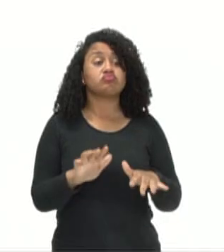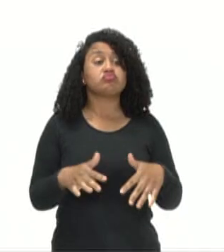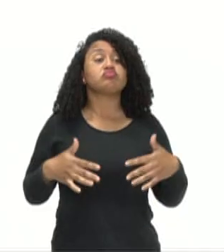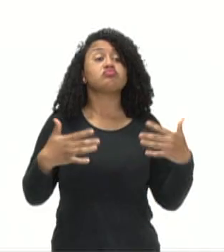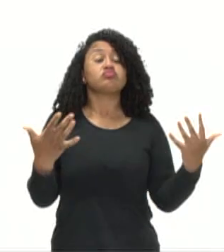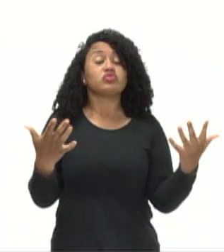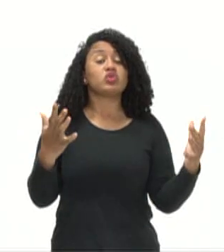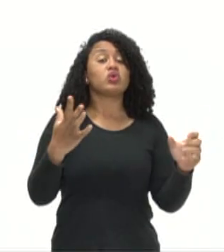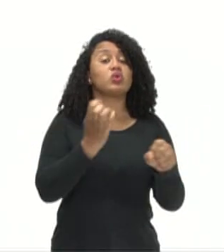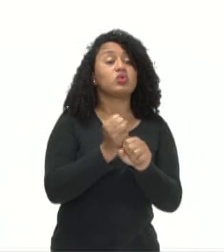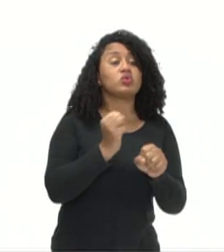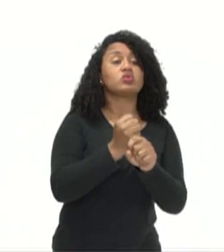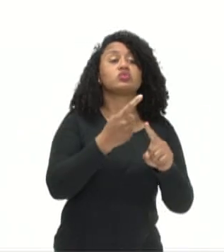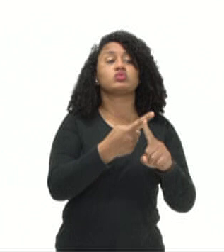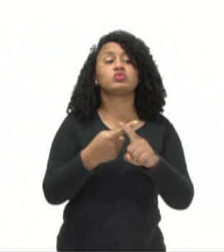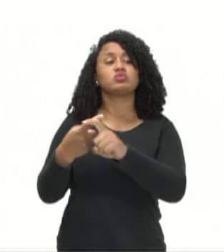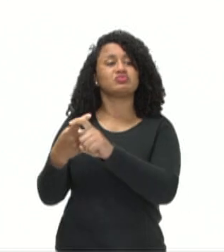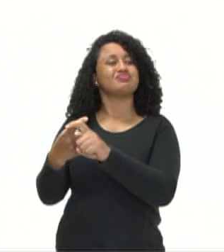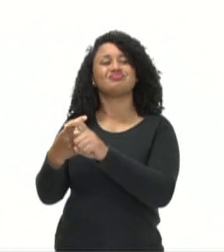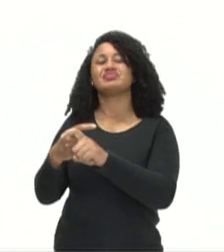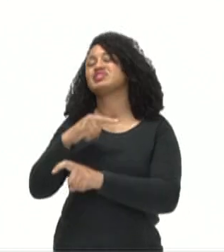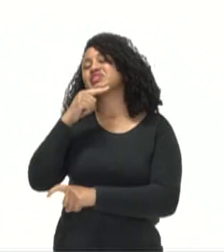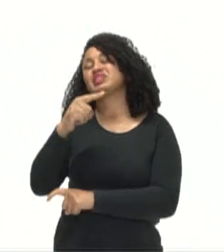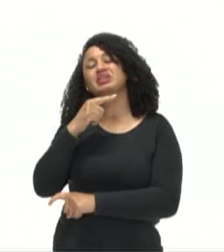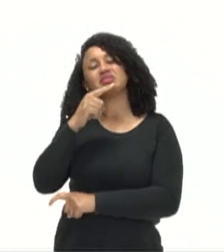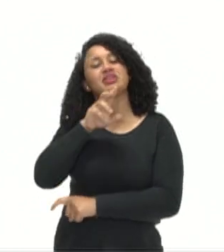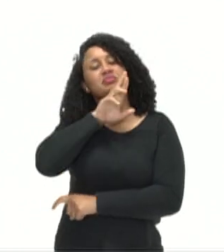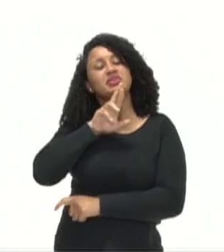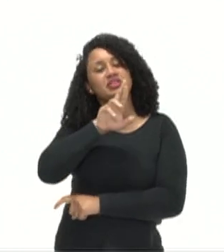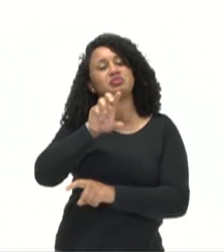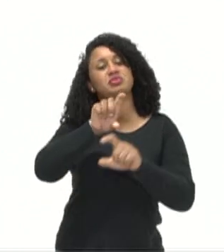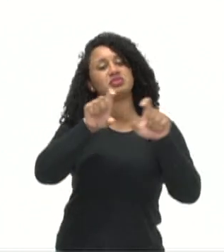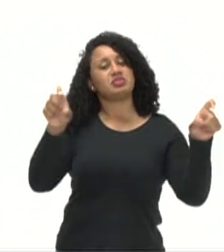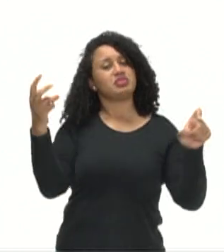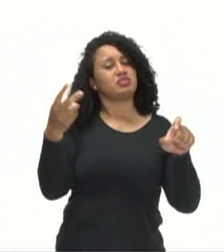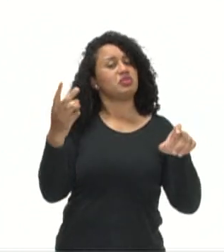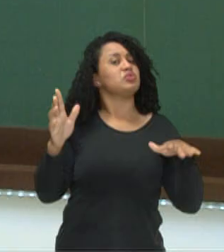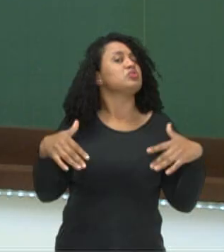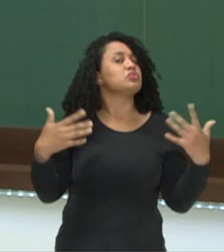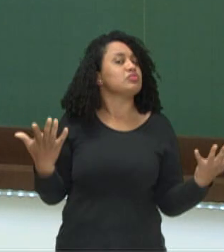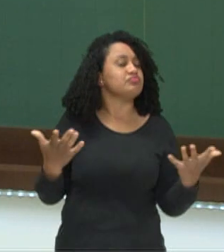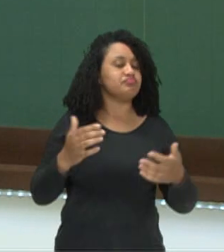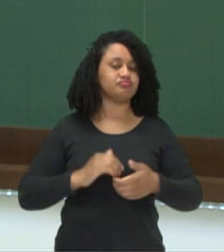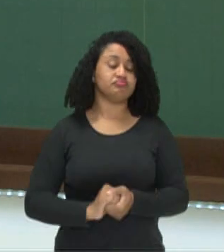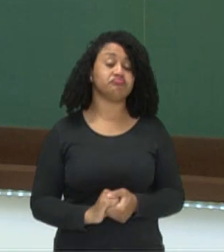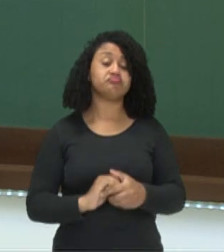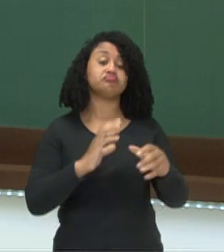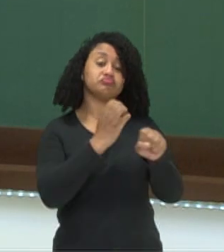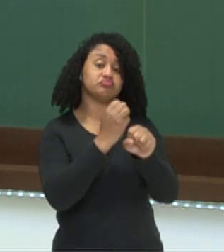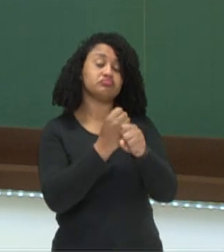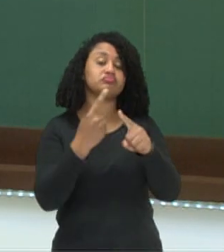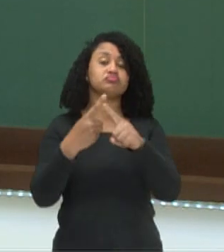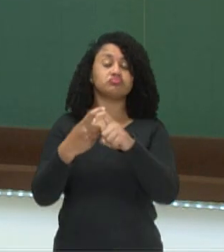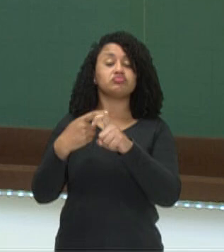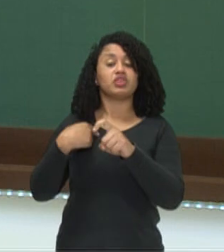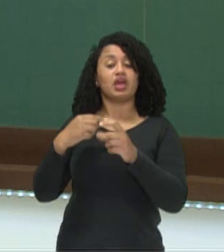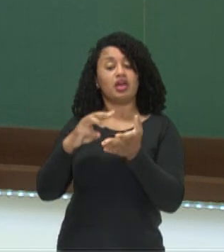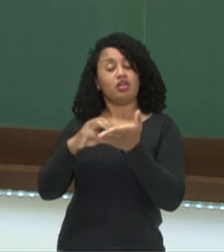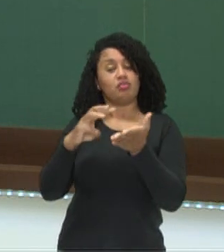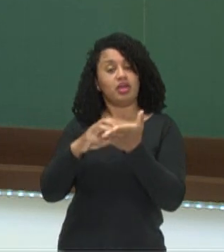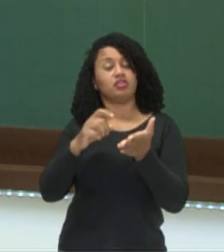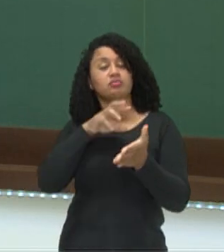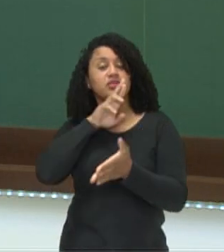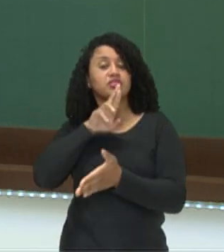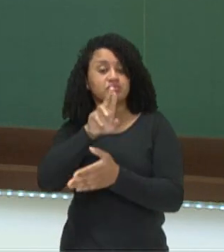Quando que a soma e o produto não resolvem a equação do segundo grau? Então, soma e produto é um método para resolver equações do segundo